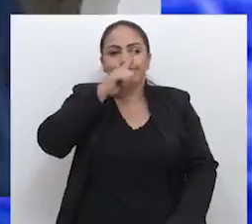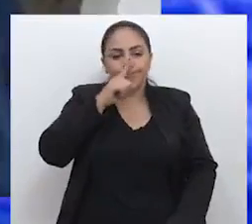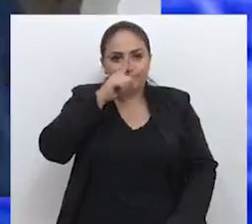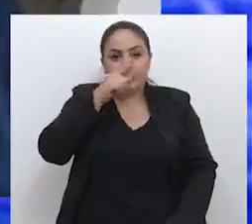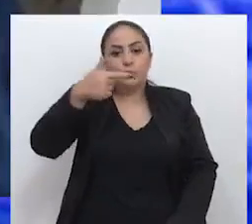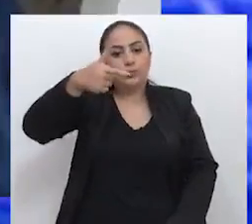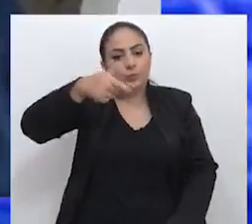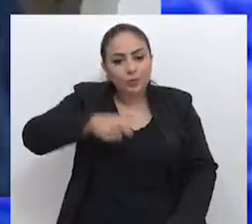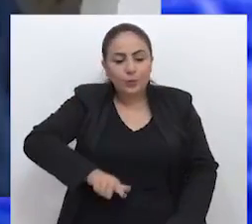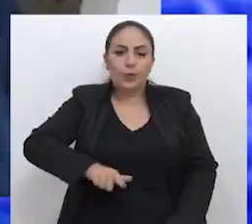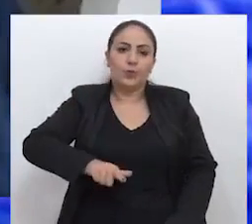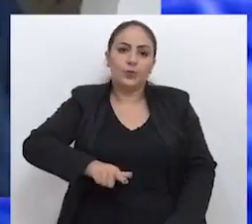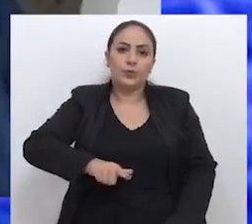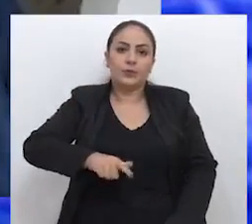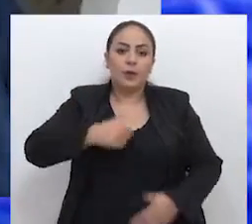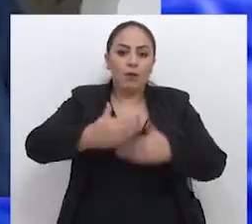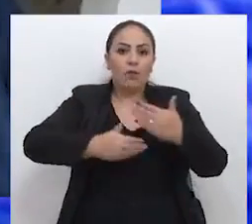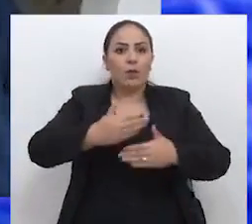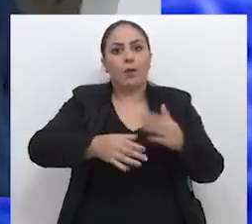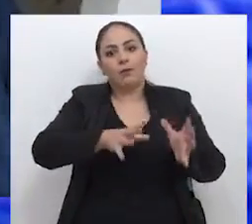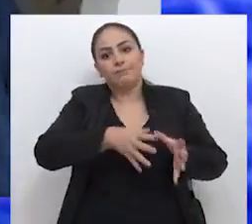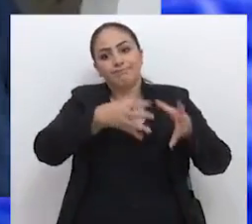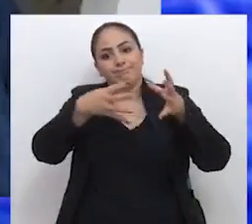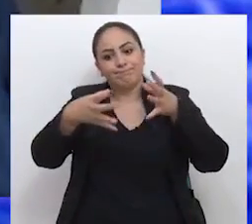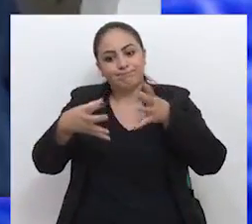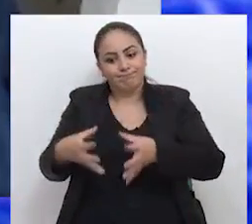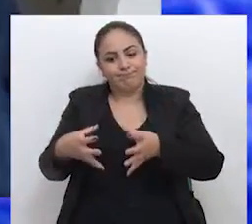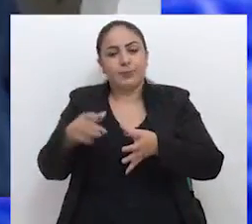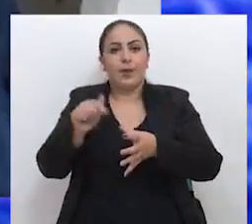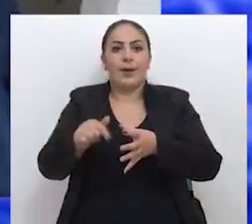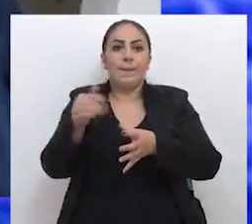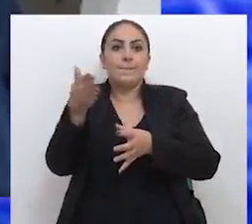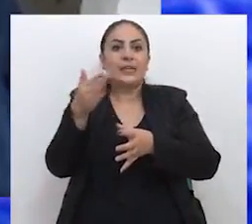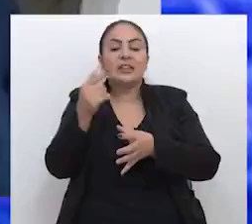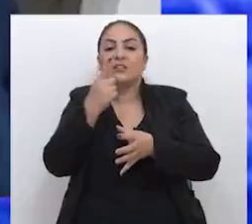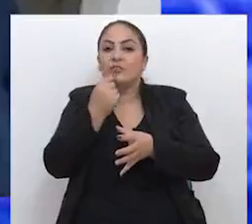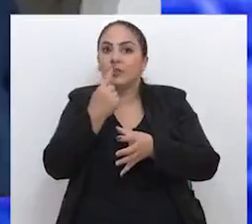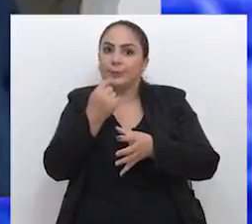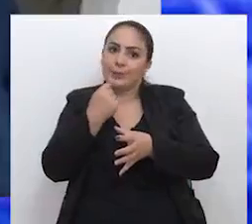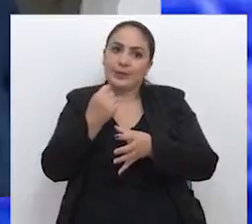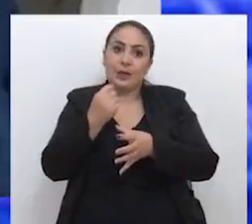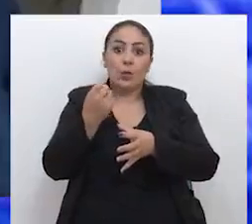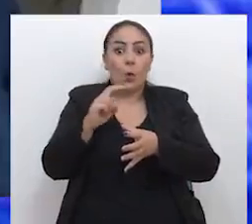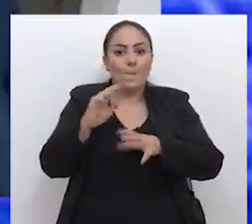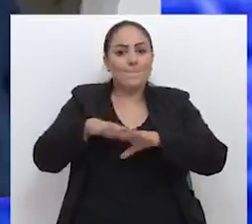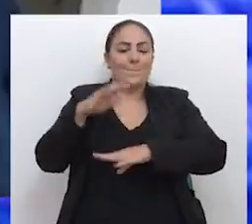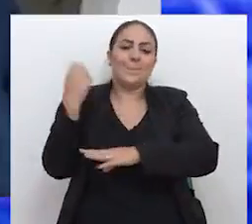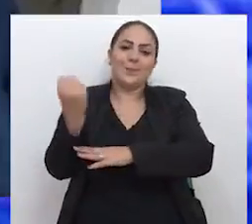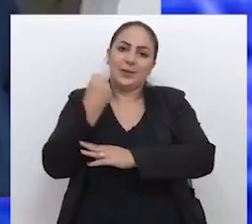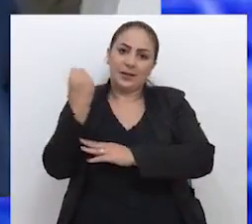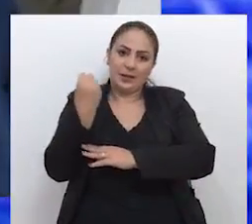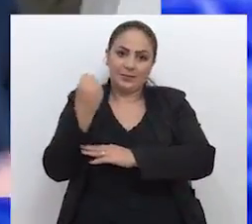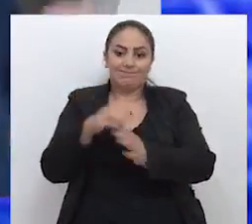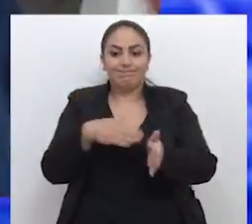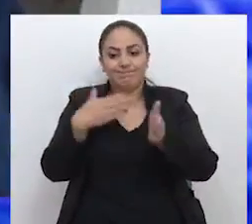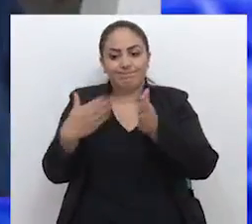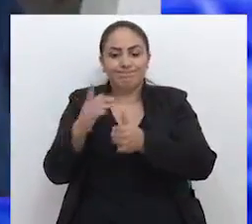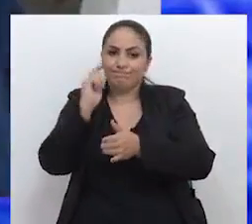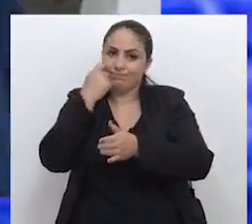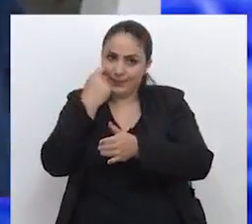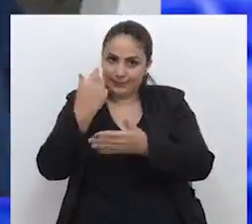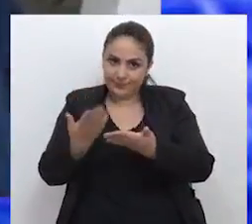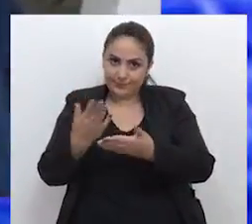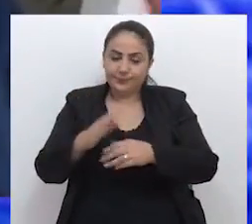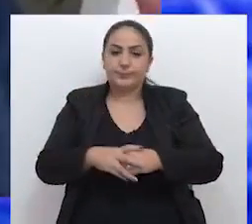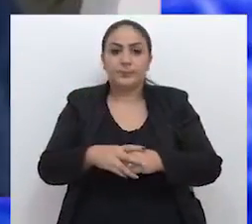o risco, novamente, de evoluir para a bandeira vermelha ou até mesmo, em situações mais graves, para a